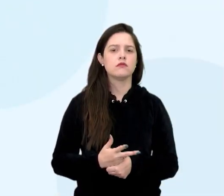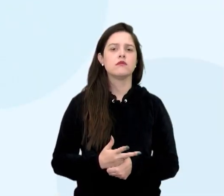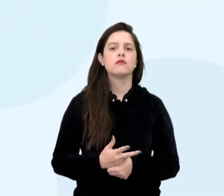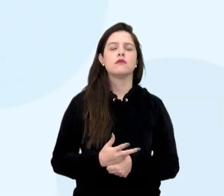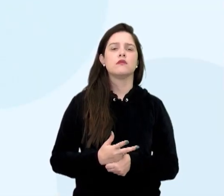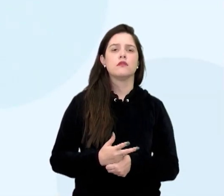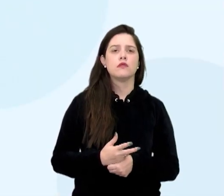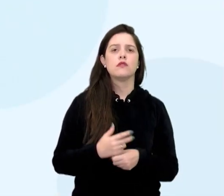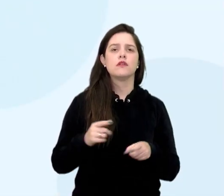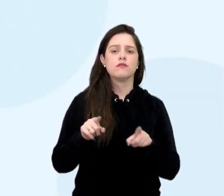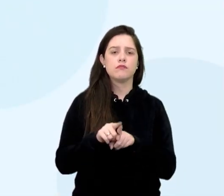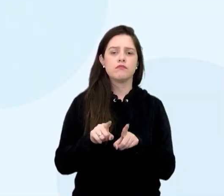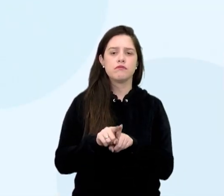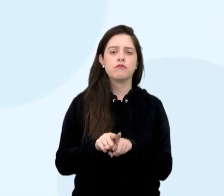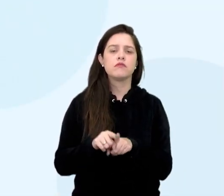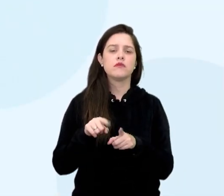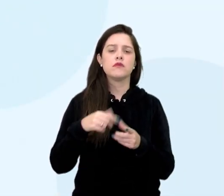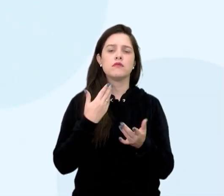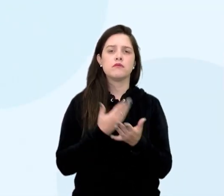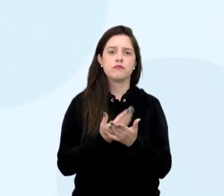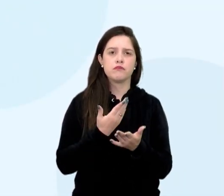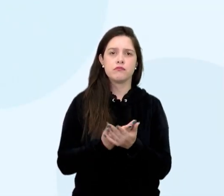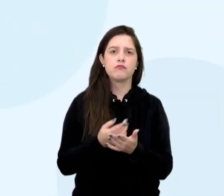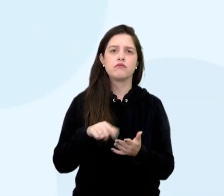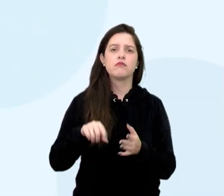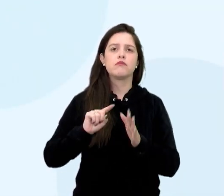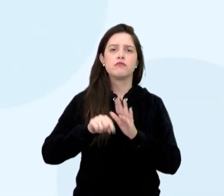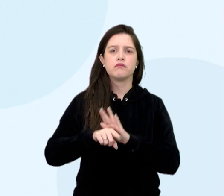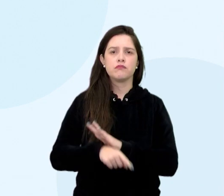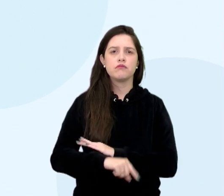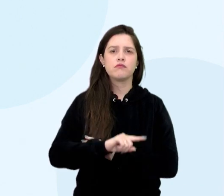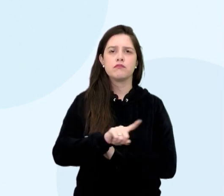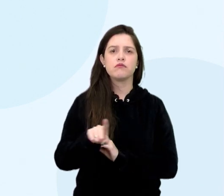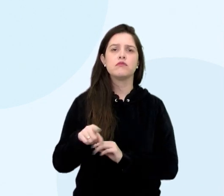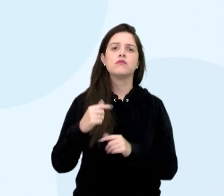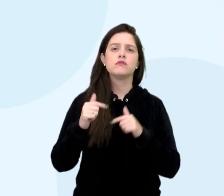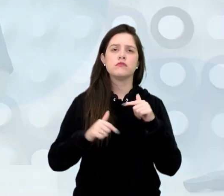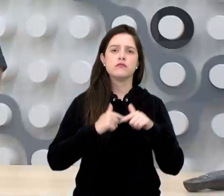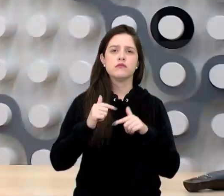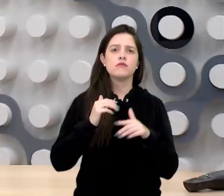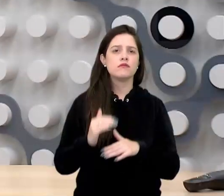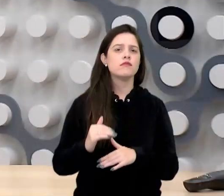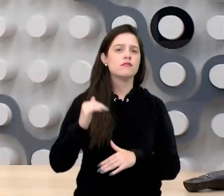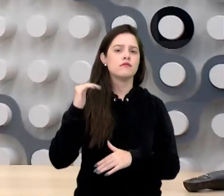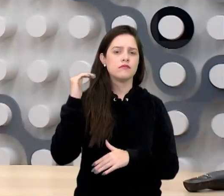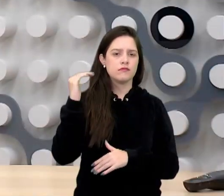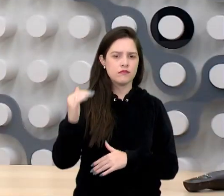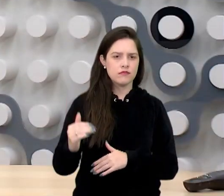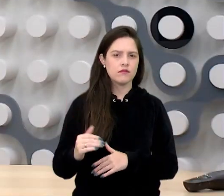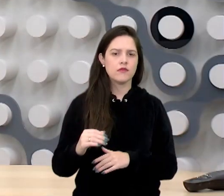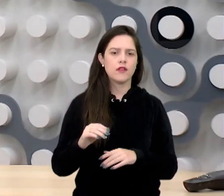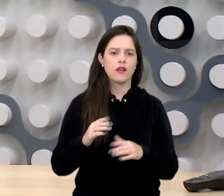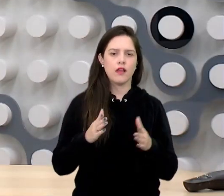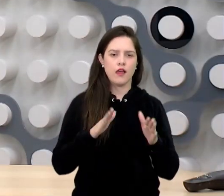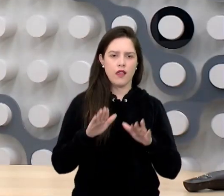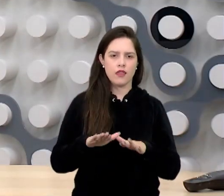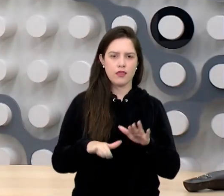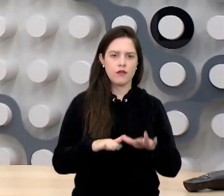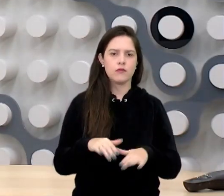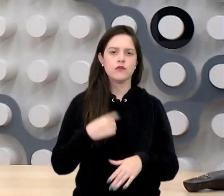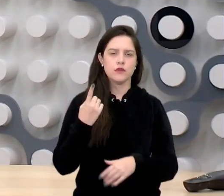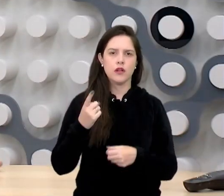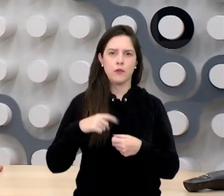etária, e nessa aula aqui especificamente, nós vamos estar trabalhando em cima da pirâmide etária. Então, daqui a pouco